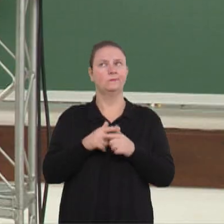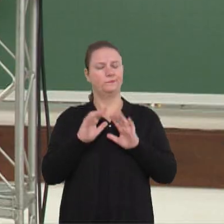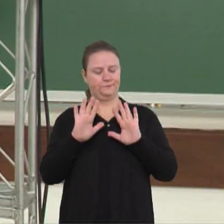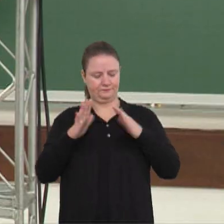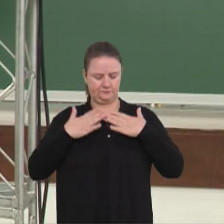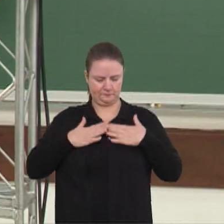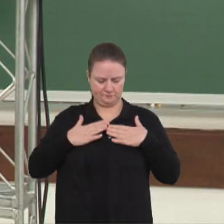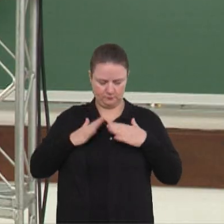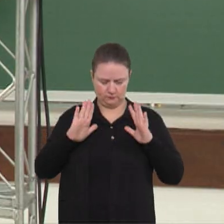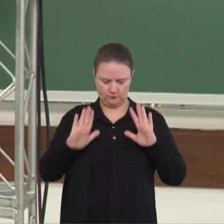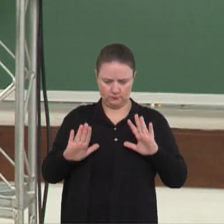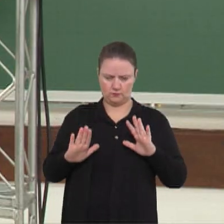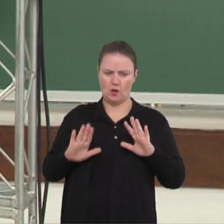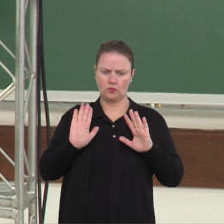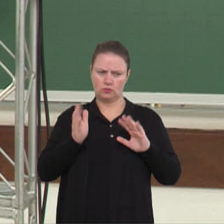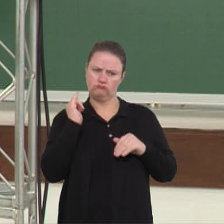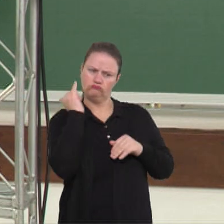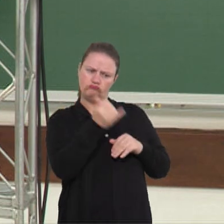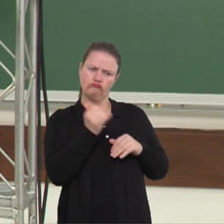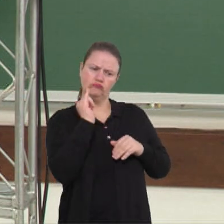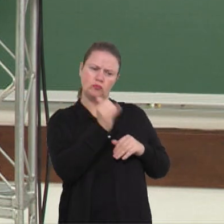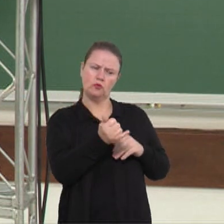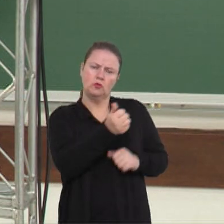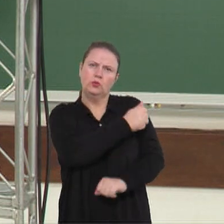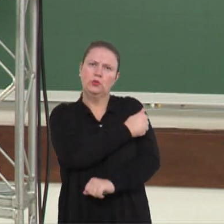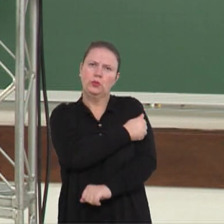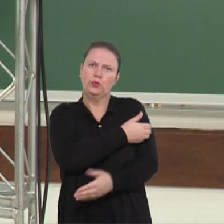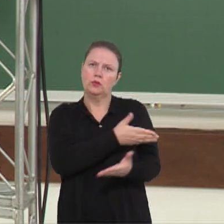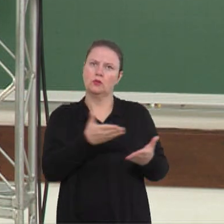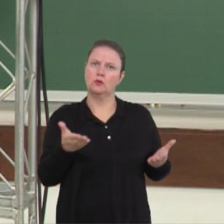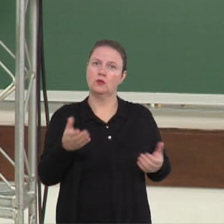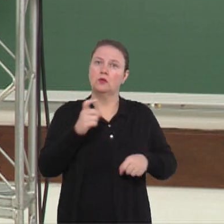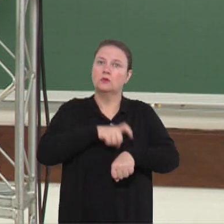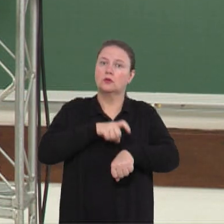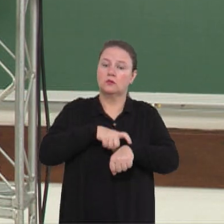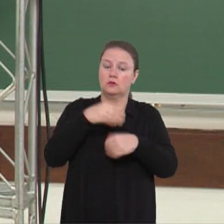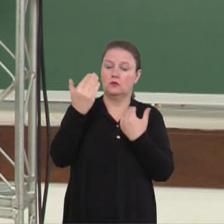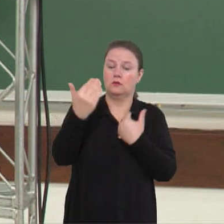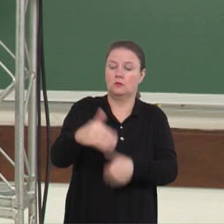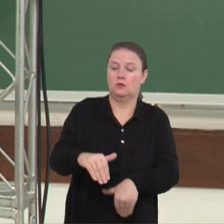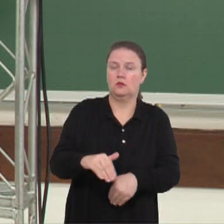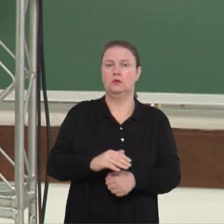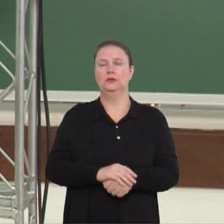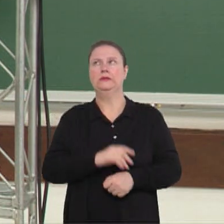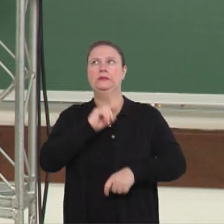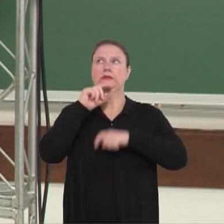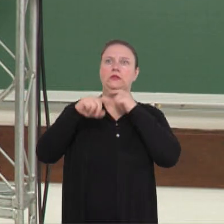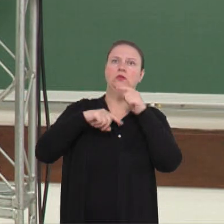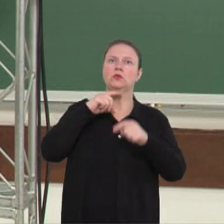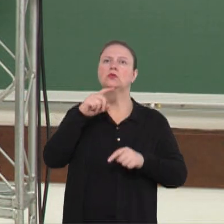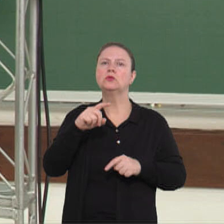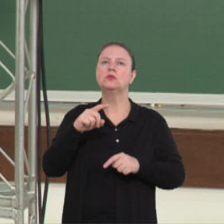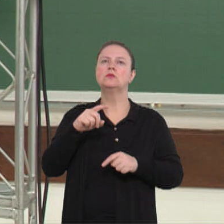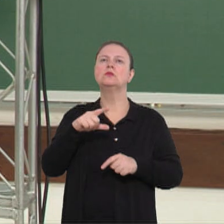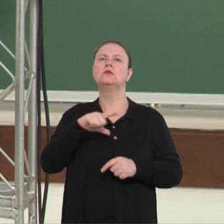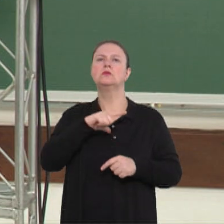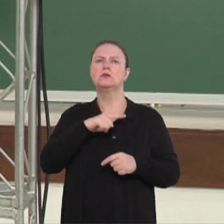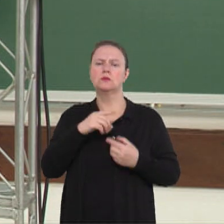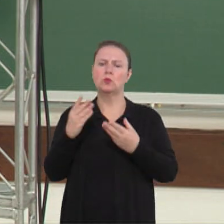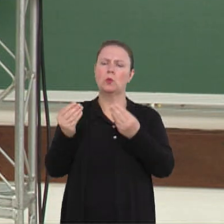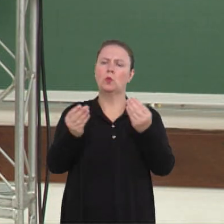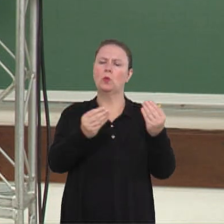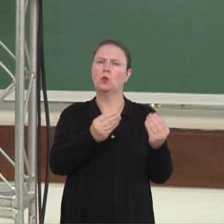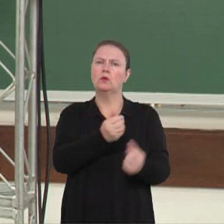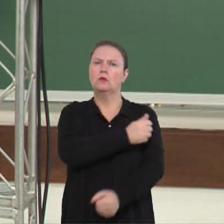na escola também se porventura na hora de uma avaliação por exemplo rolou aquela dúvida porque muitos alunos